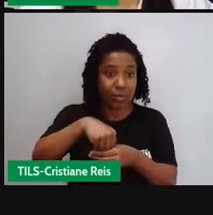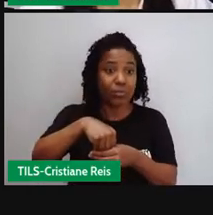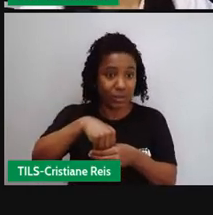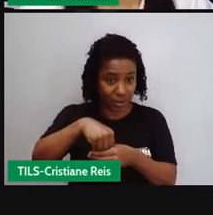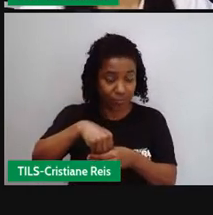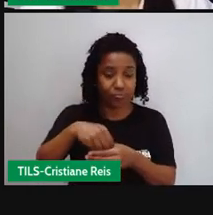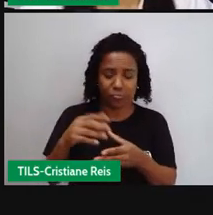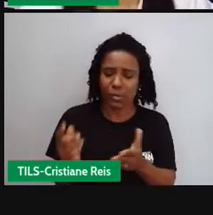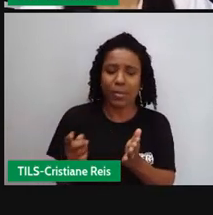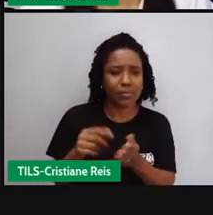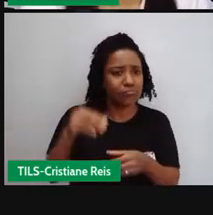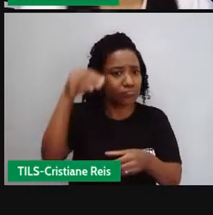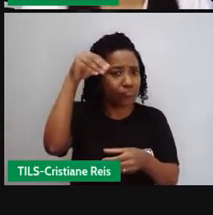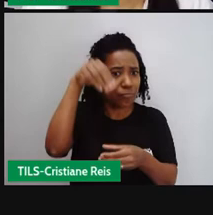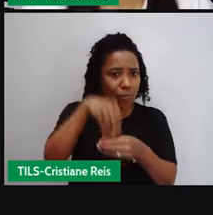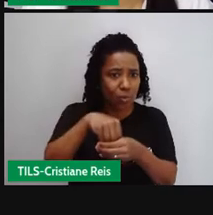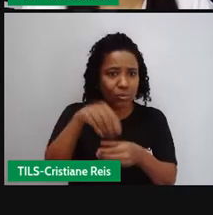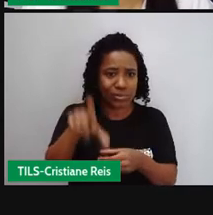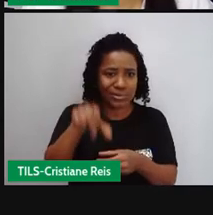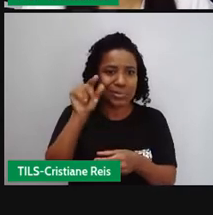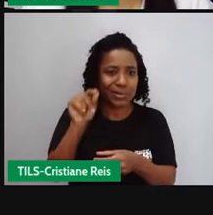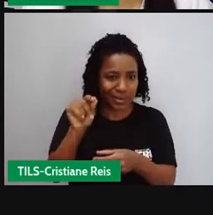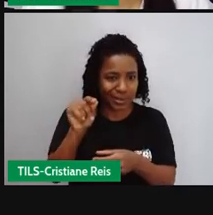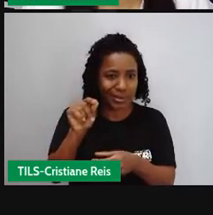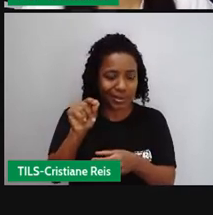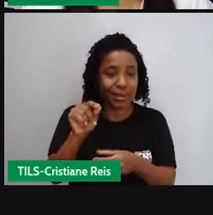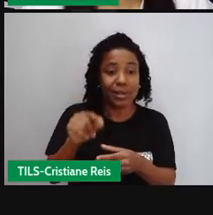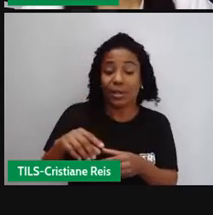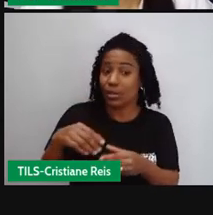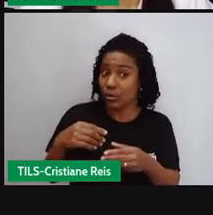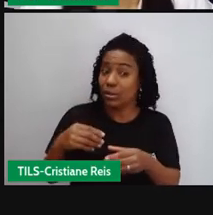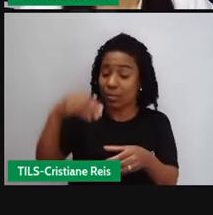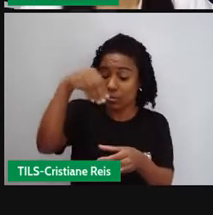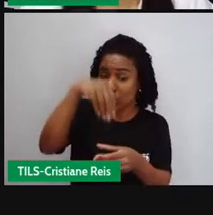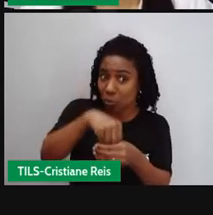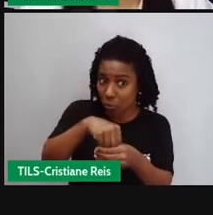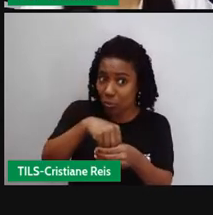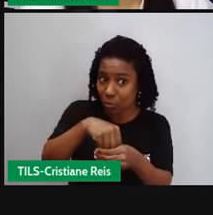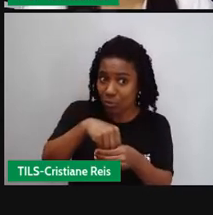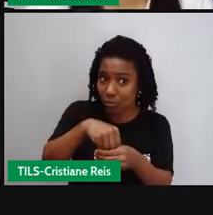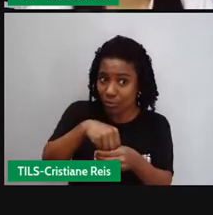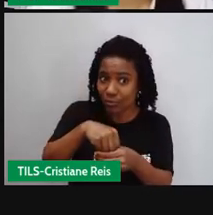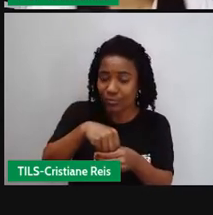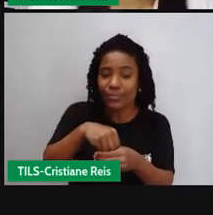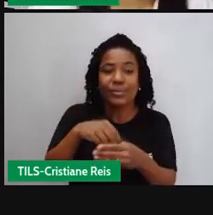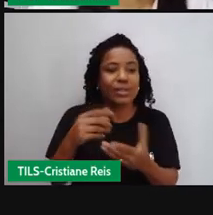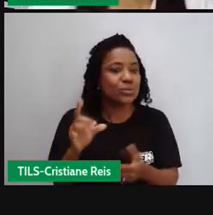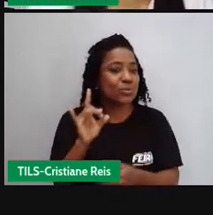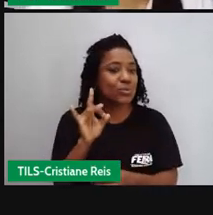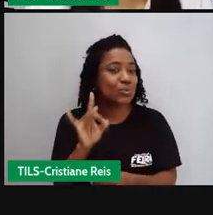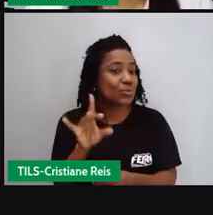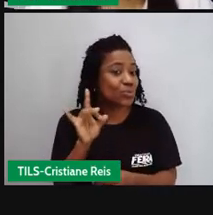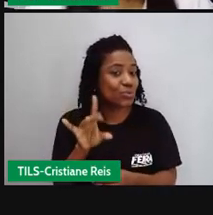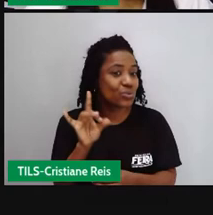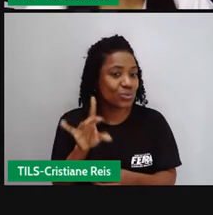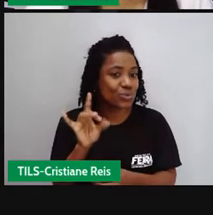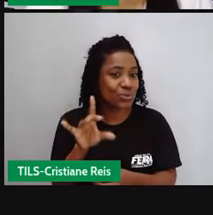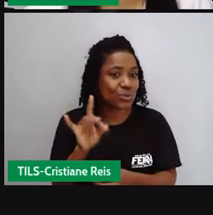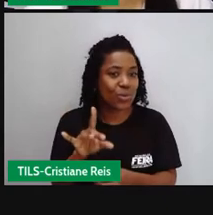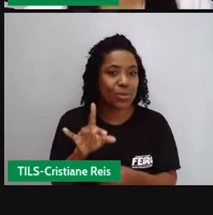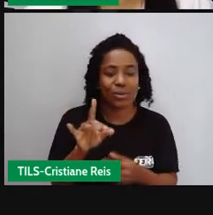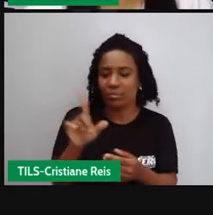que os votos, né, as eleições, elas não precisam estar direcionadas apenas às